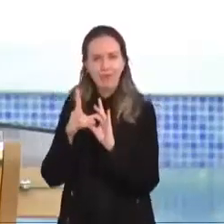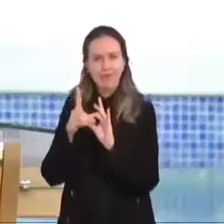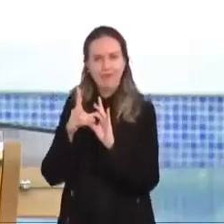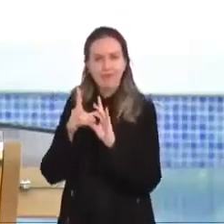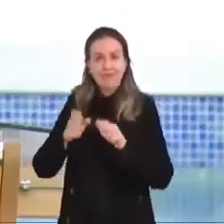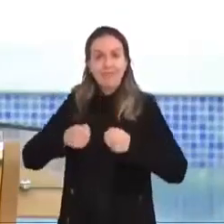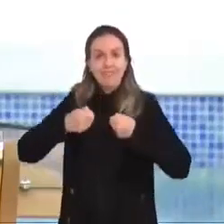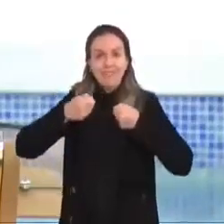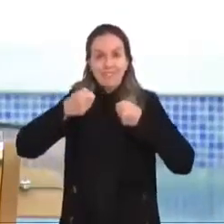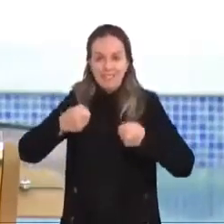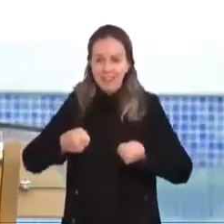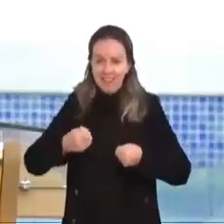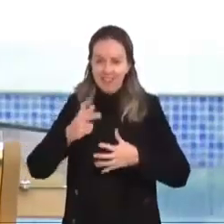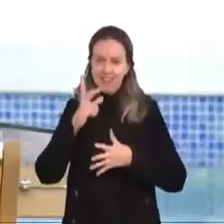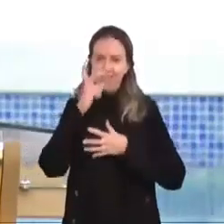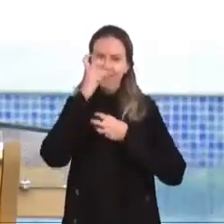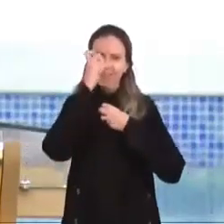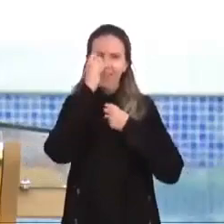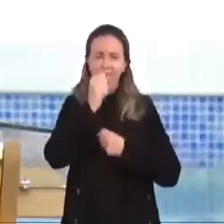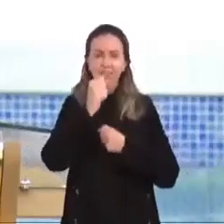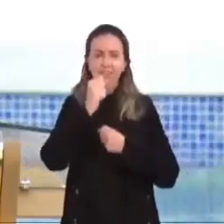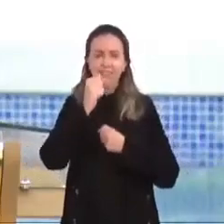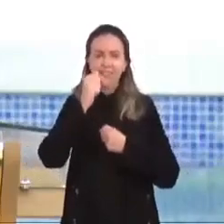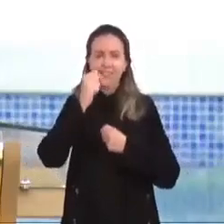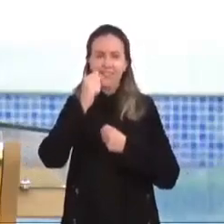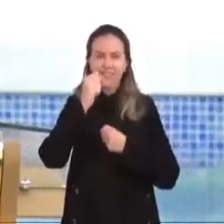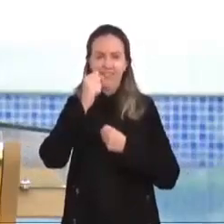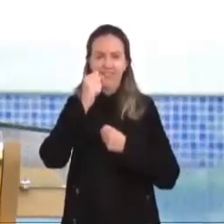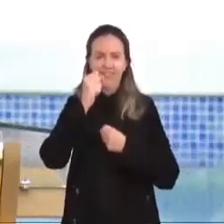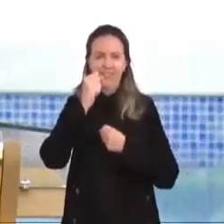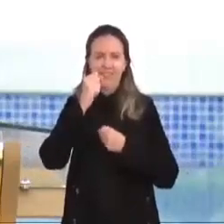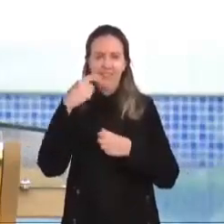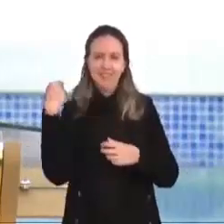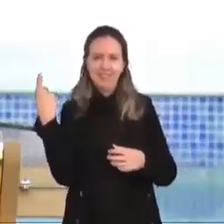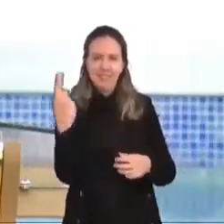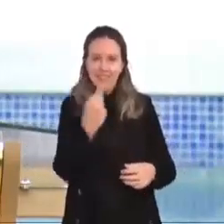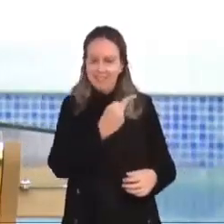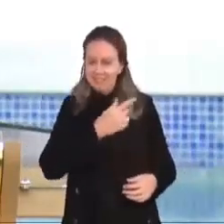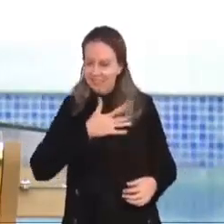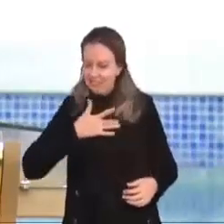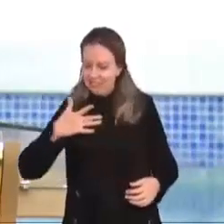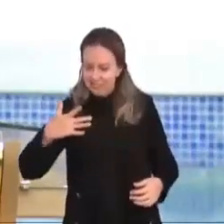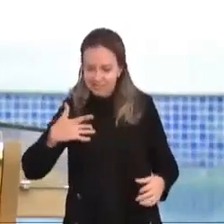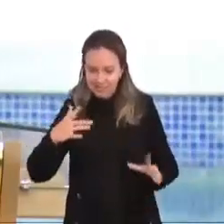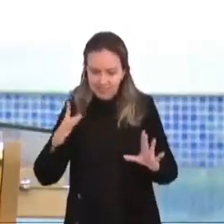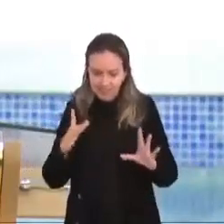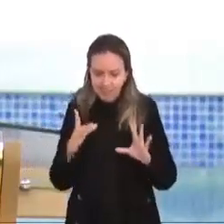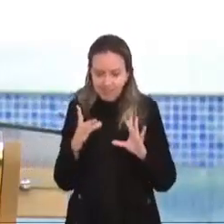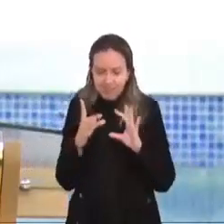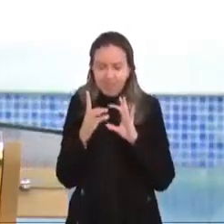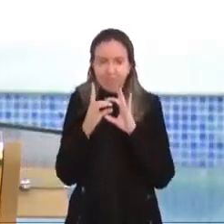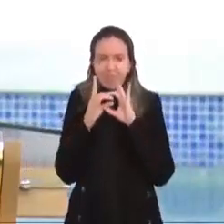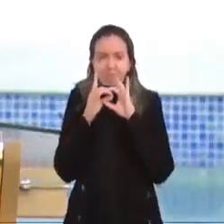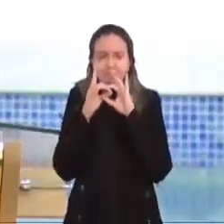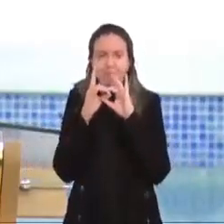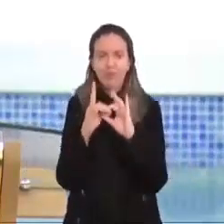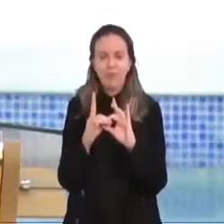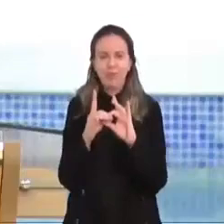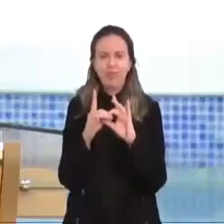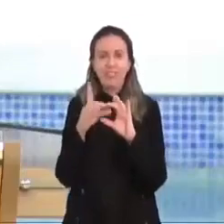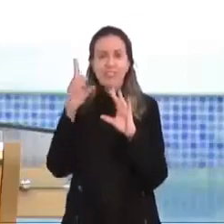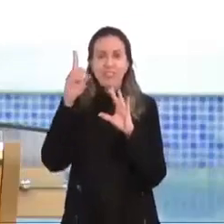renovar o sacerdócio em Israel. Este é o contexto, esta é a